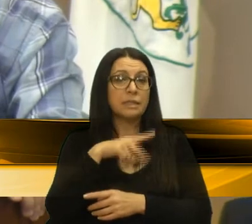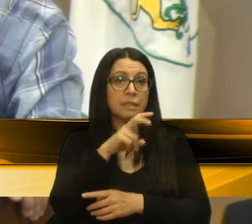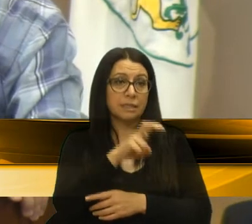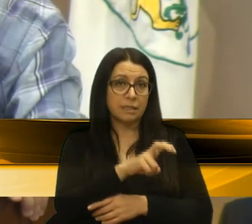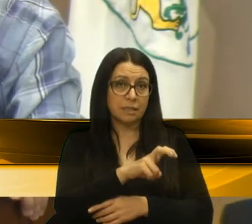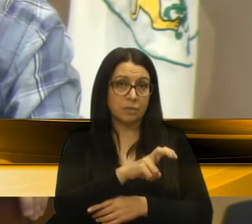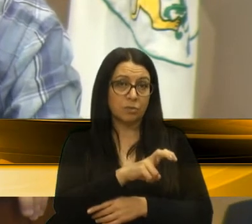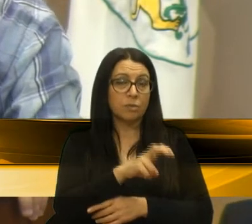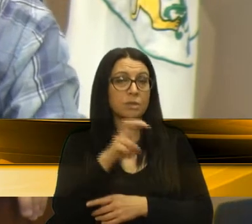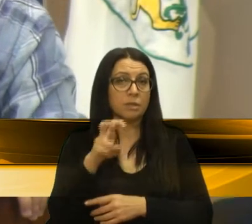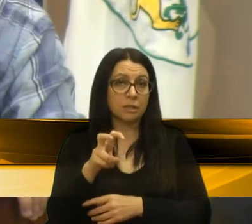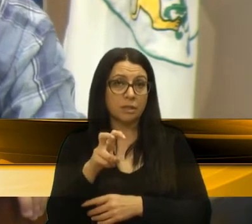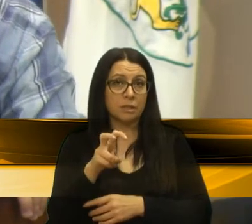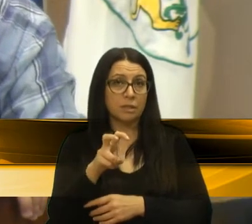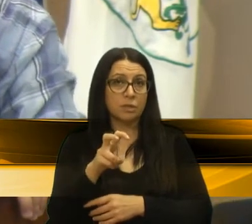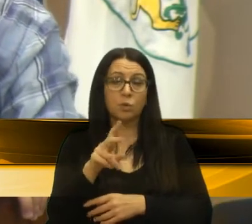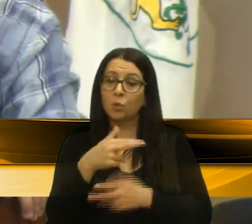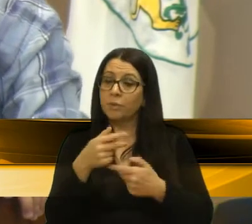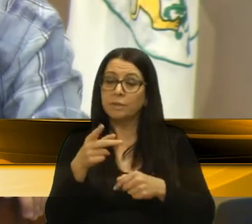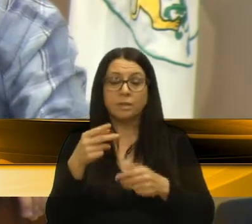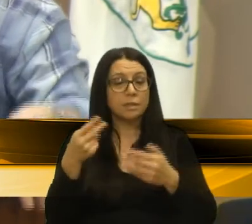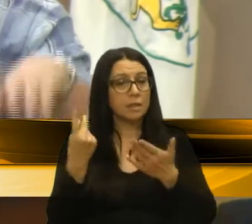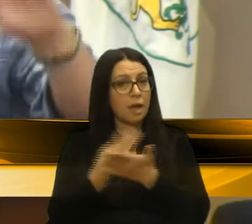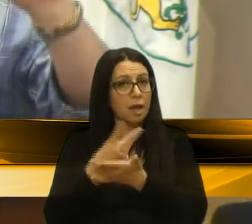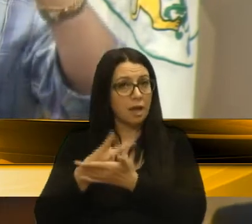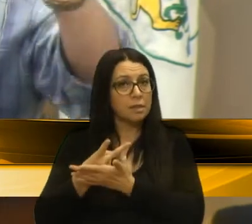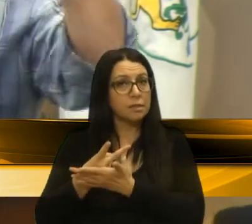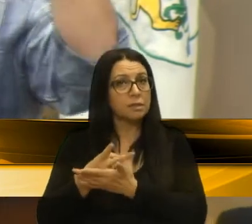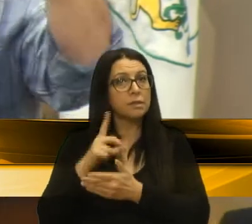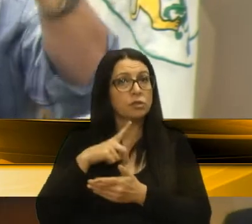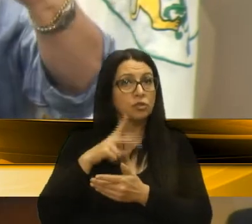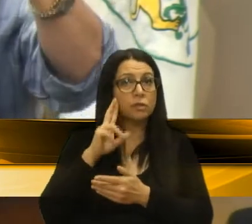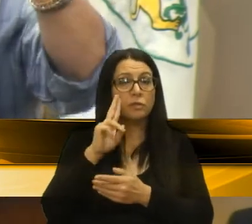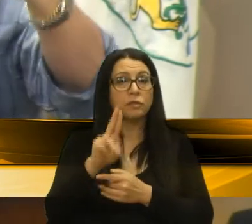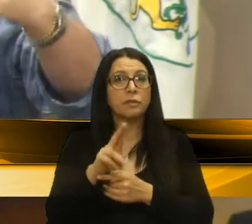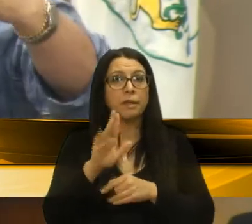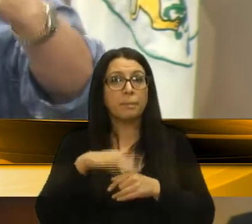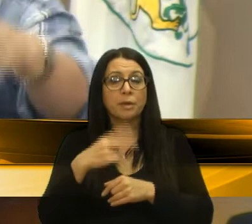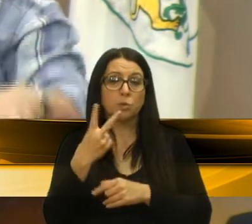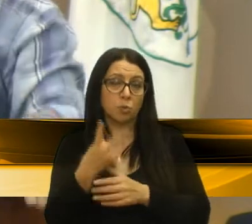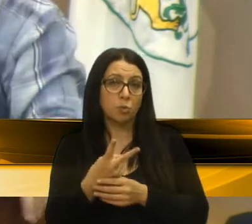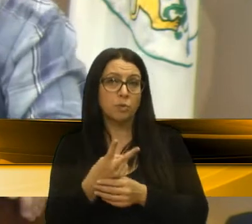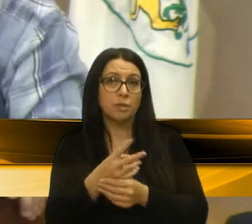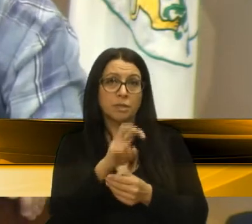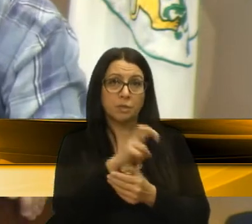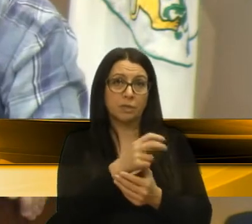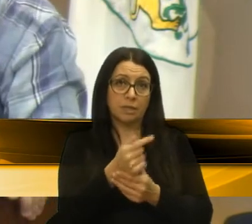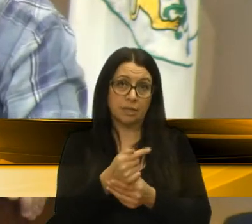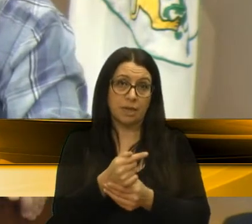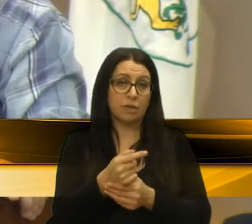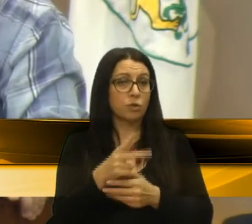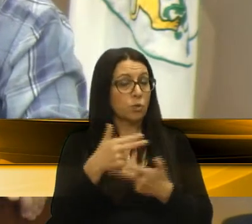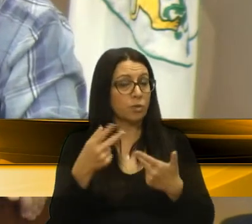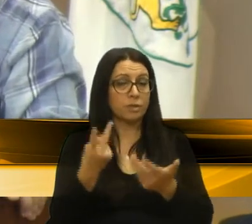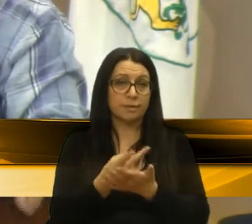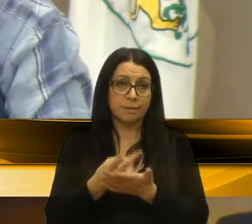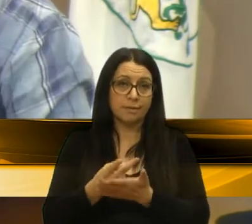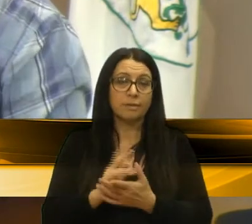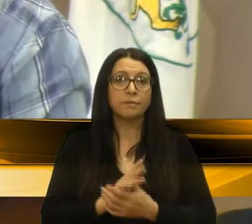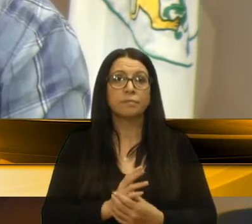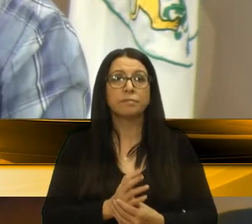55 inconsistências e que eles teriam vislumbrado mais duas seriam 57 inconsistência